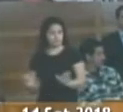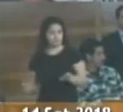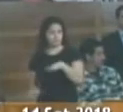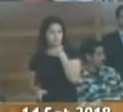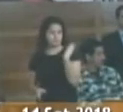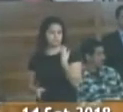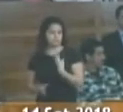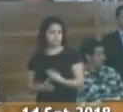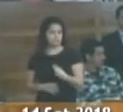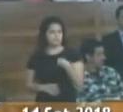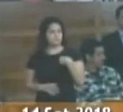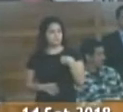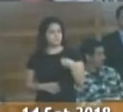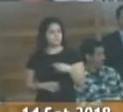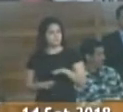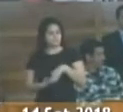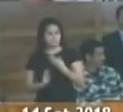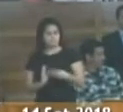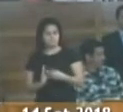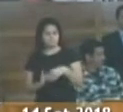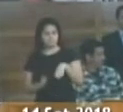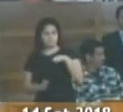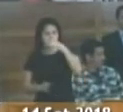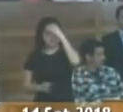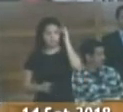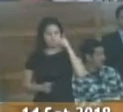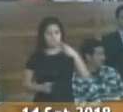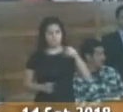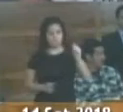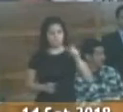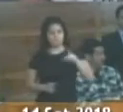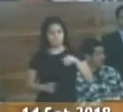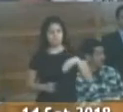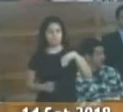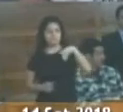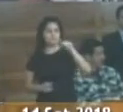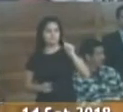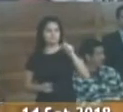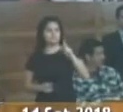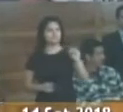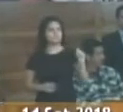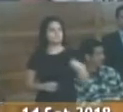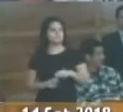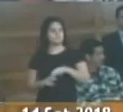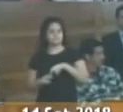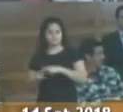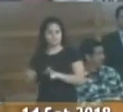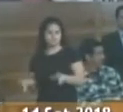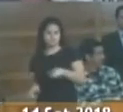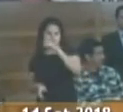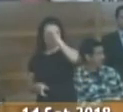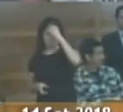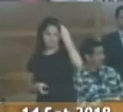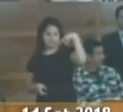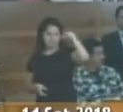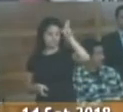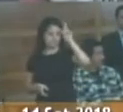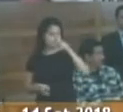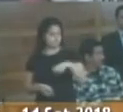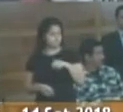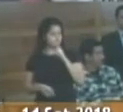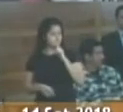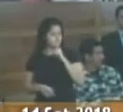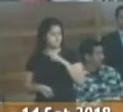batalhadoras, como está aqui todas as pessoas de Palmas, como está aqui a dona Marilda, como estão as demais lideranças, e pessoas como o senhor, lá